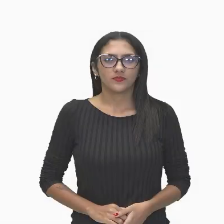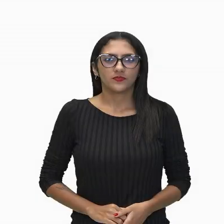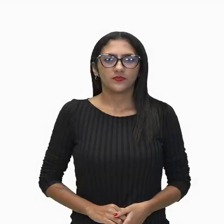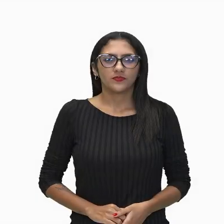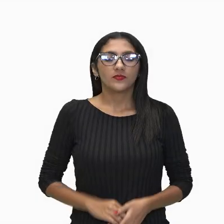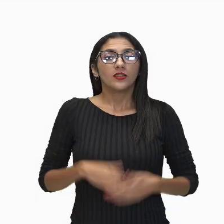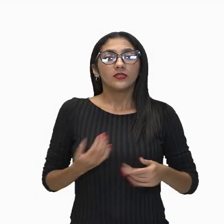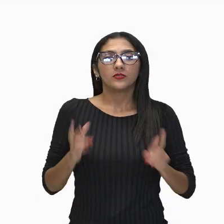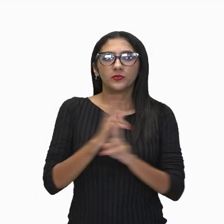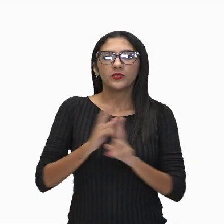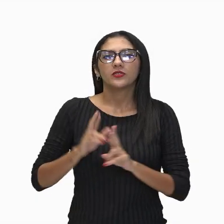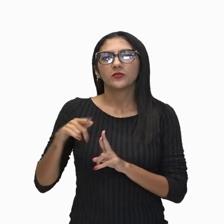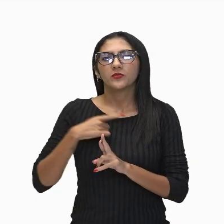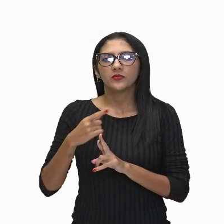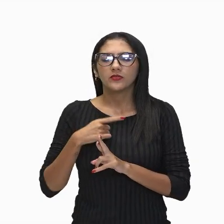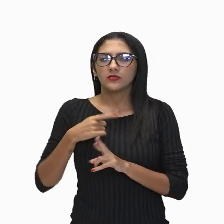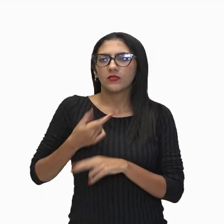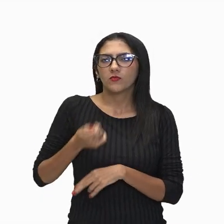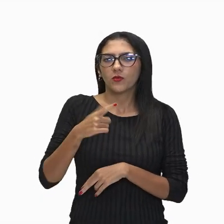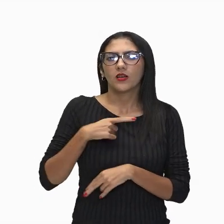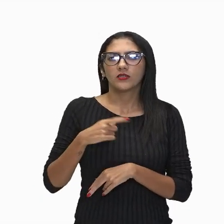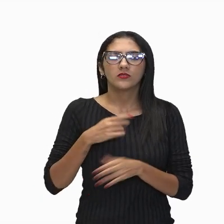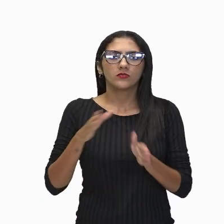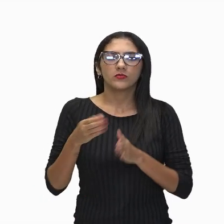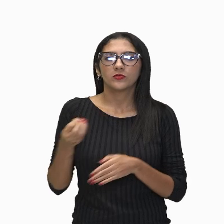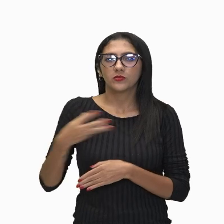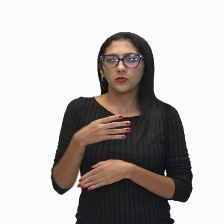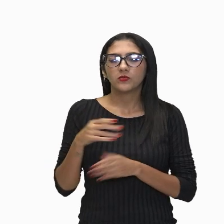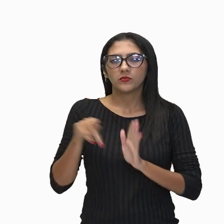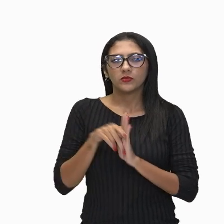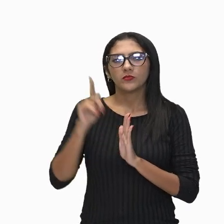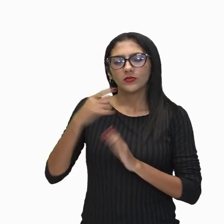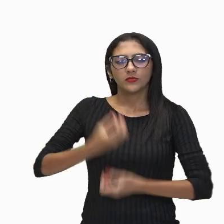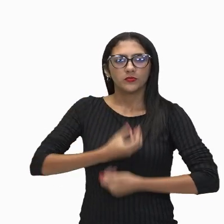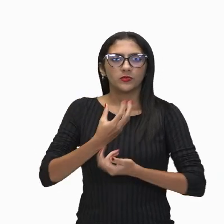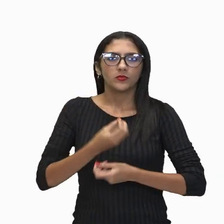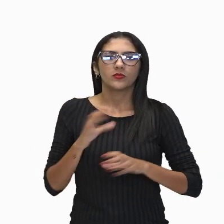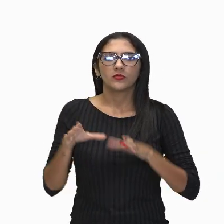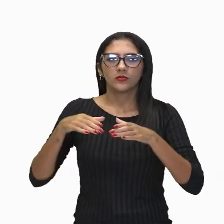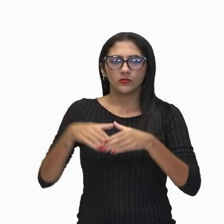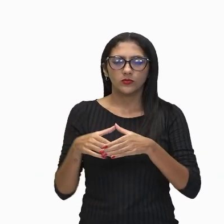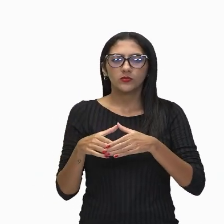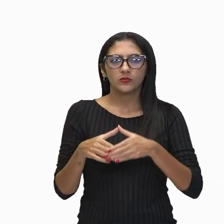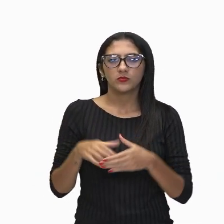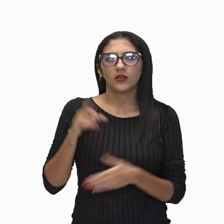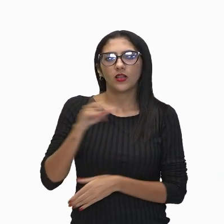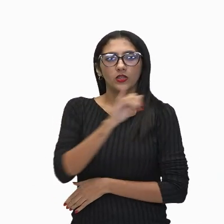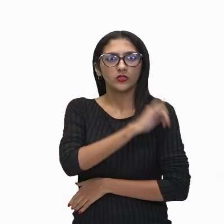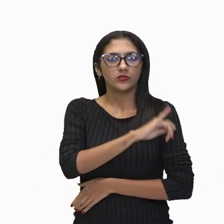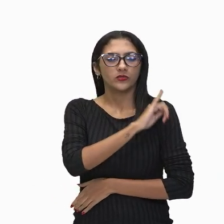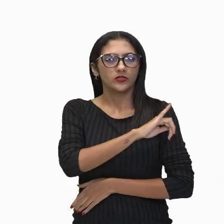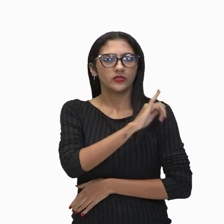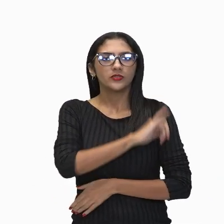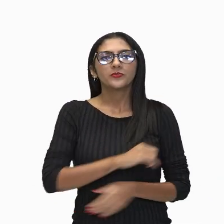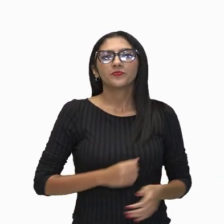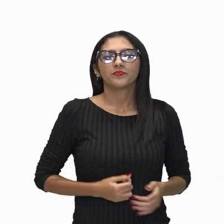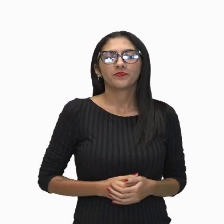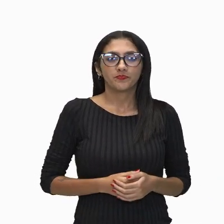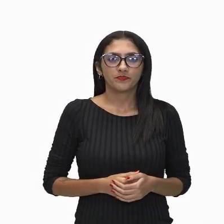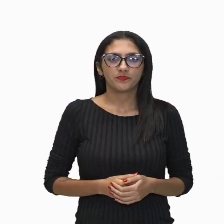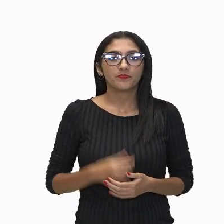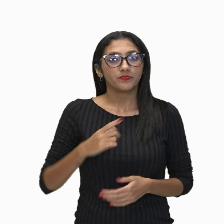grupo de artistas plásticos e poetas do Rio de Janeiro, o grupo Neoconcreto, com um manifesto escrito